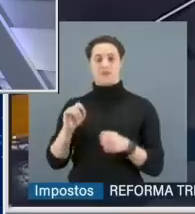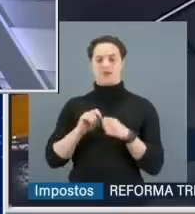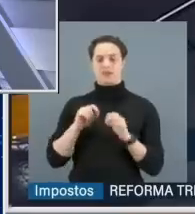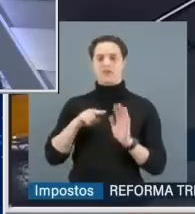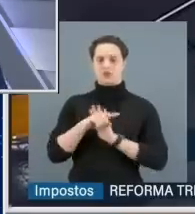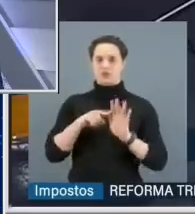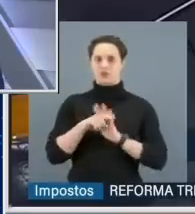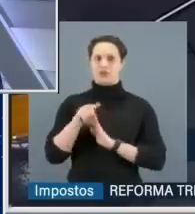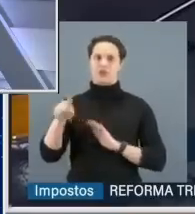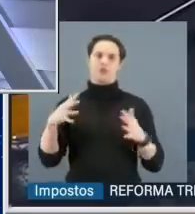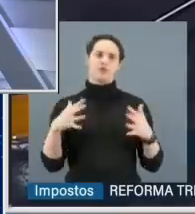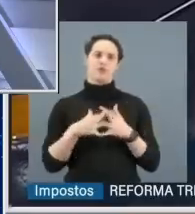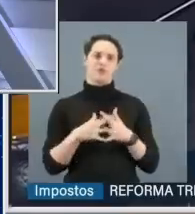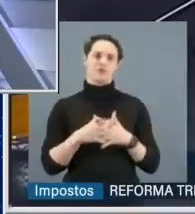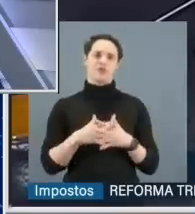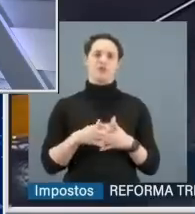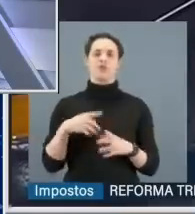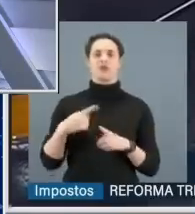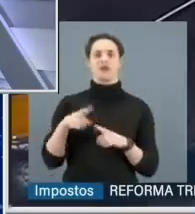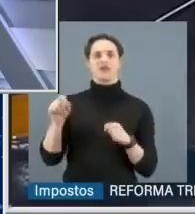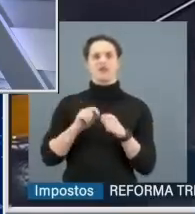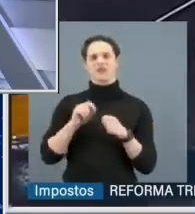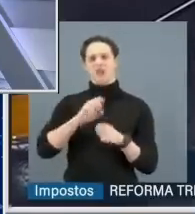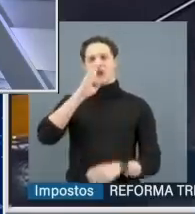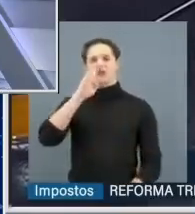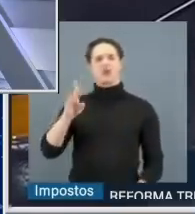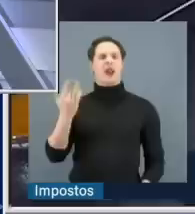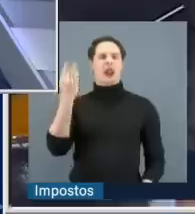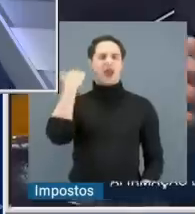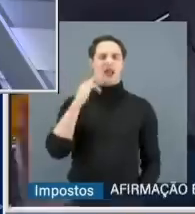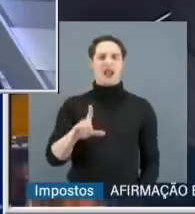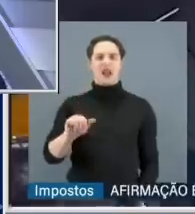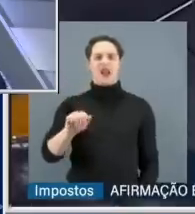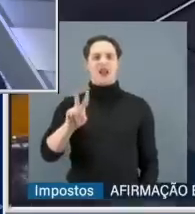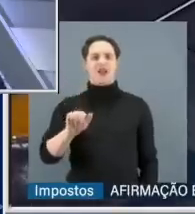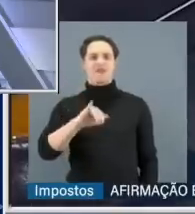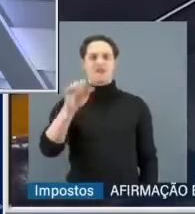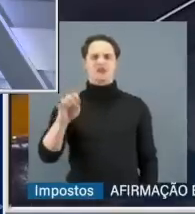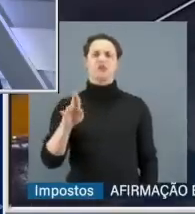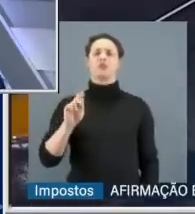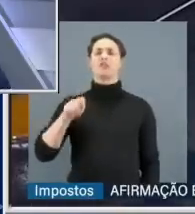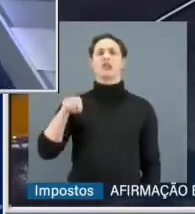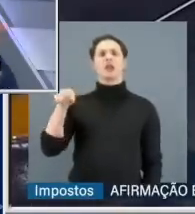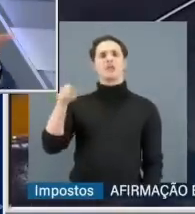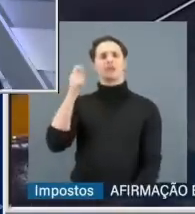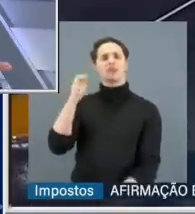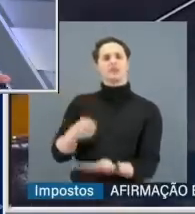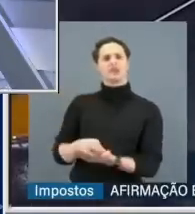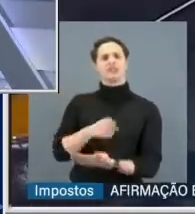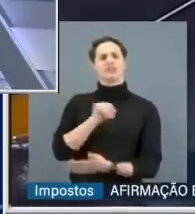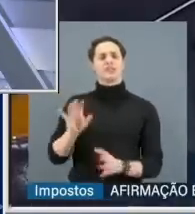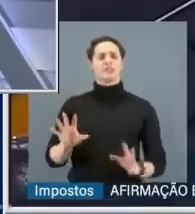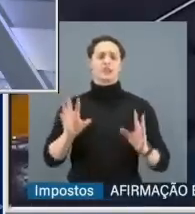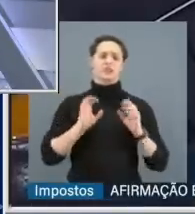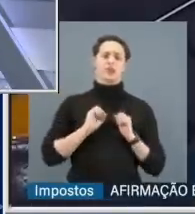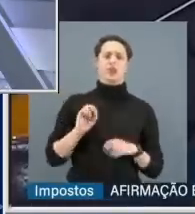político. E o Mauro Cid mantém o seu direito de não resposta e ela começa ainda a tirar mais sarro.